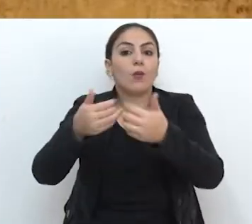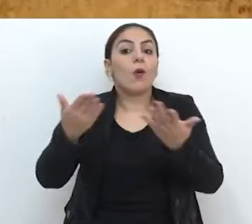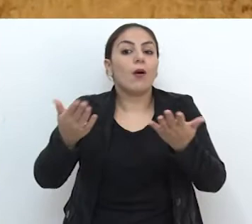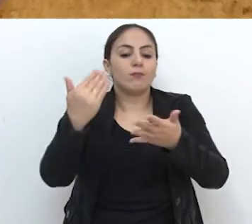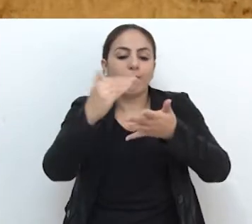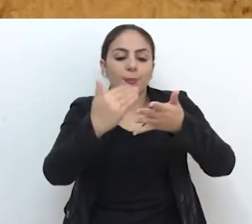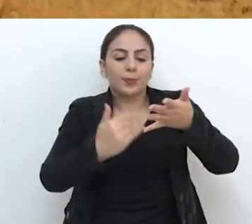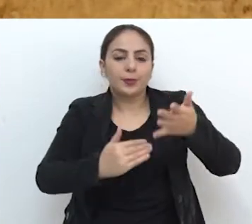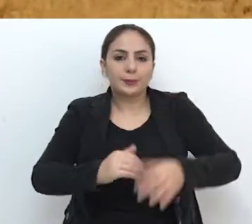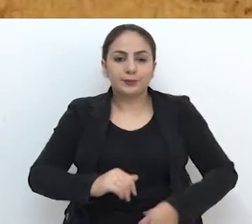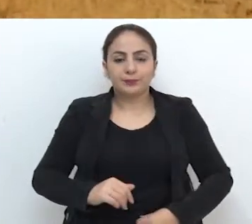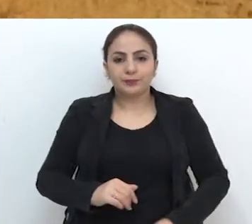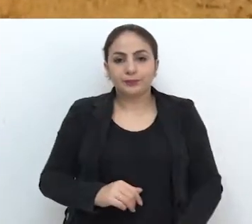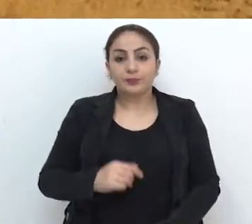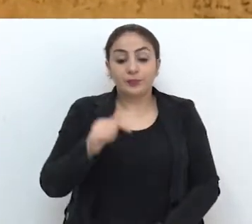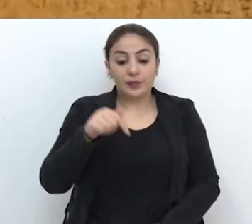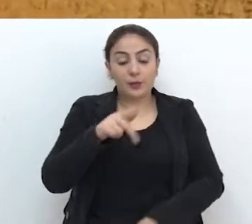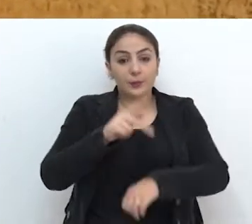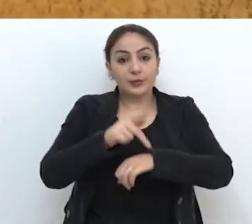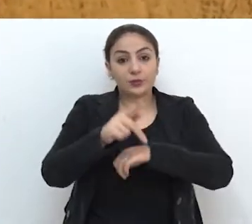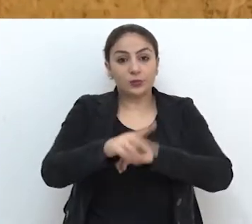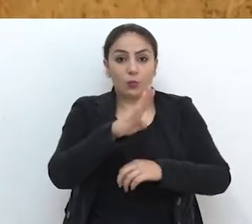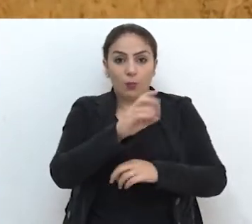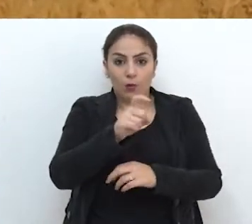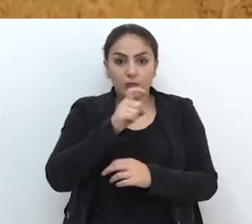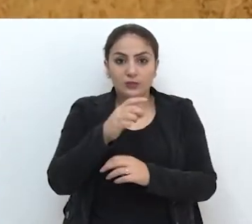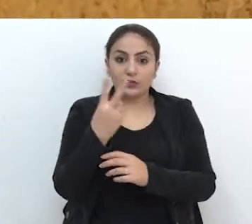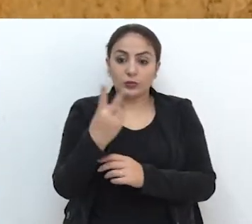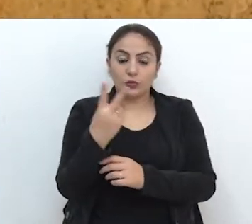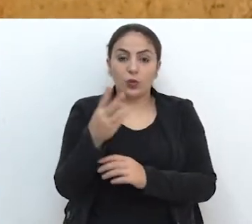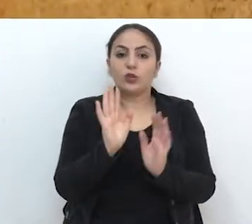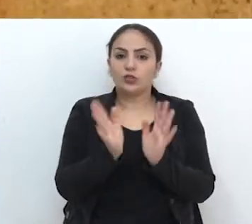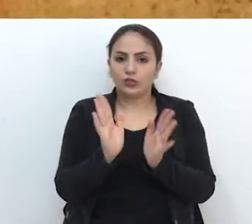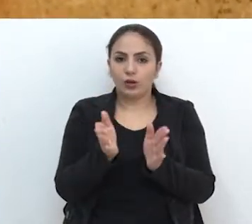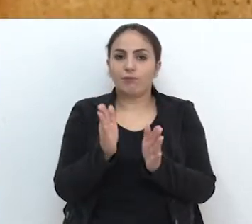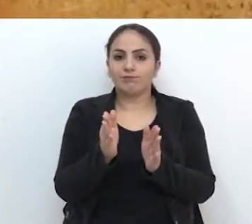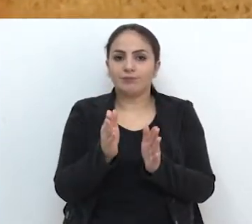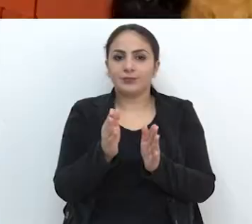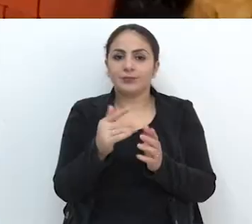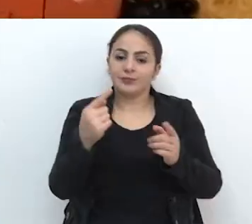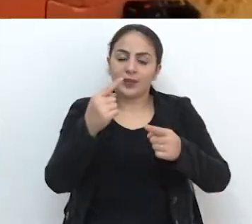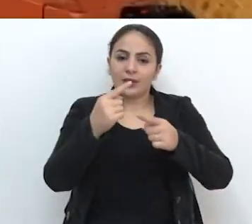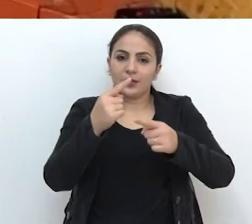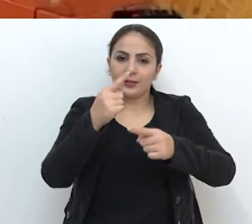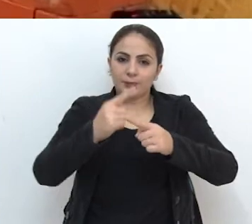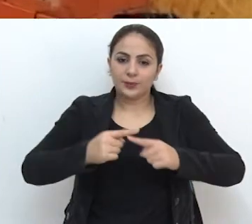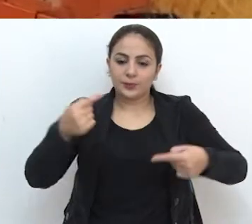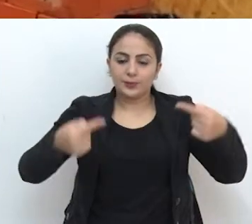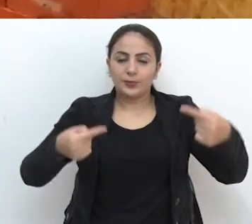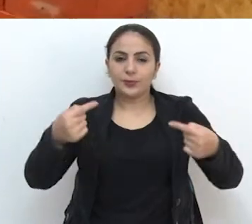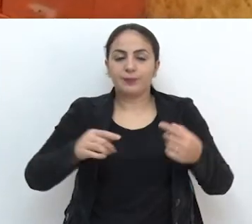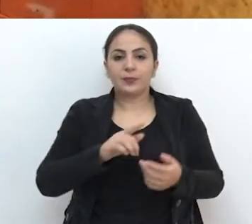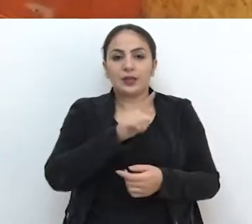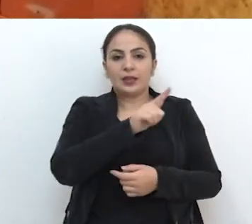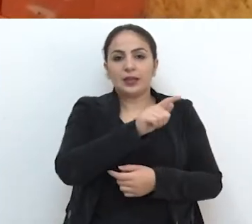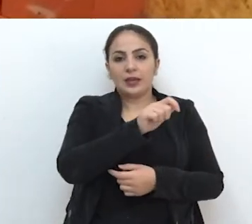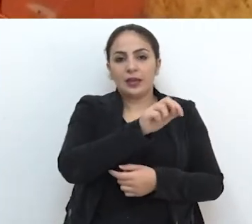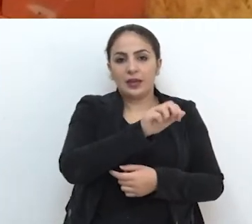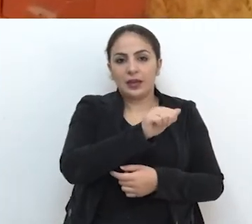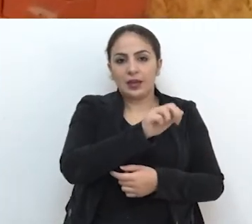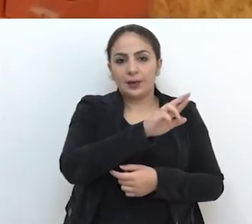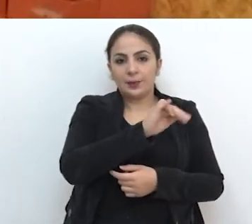no box de Passo Fundo, dois atletas já estão se destacando em competições. Gabriel Morbini e